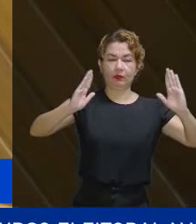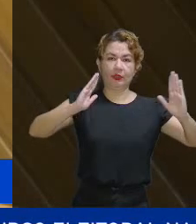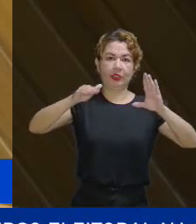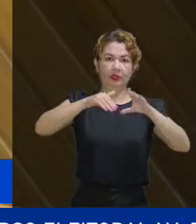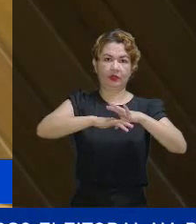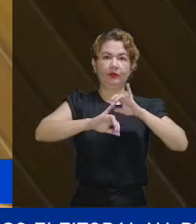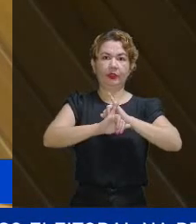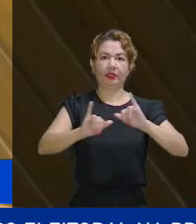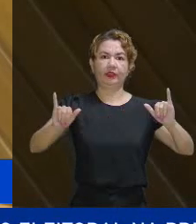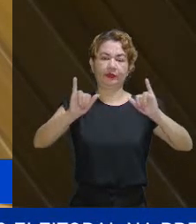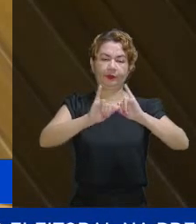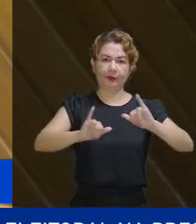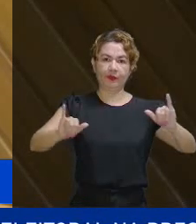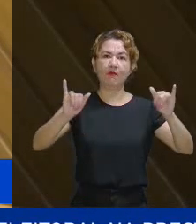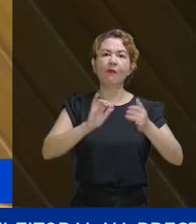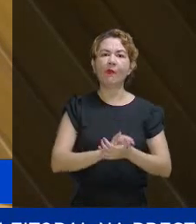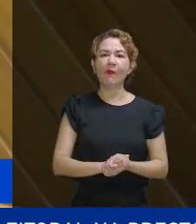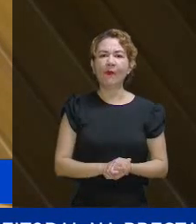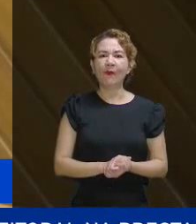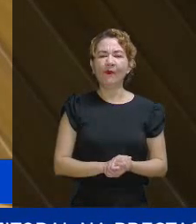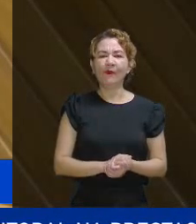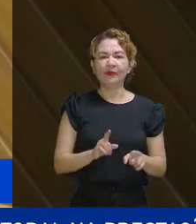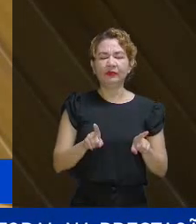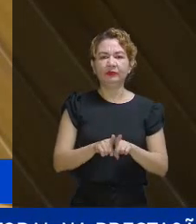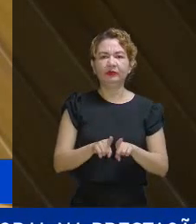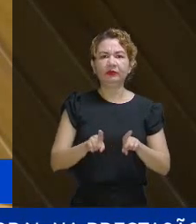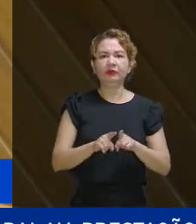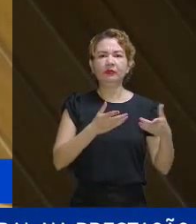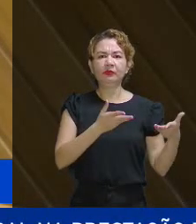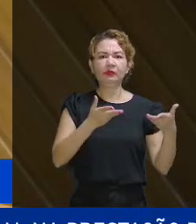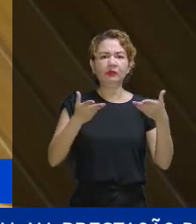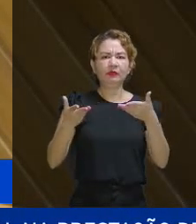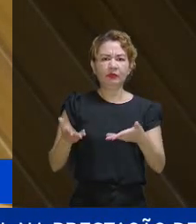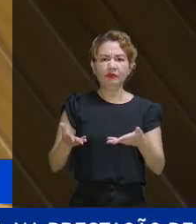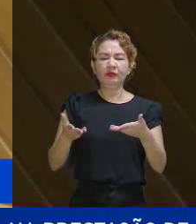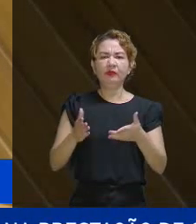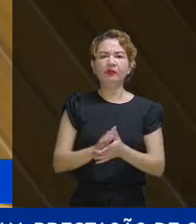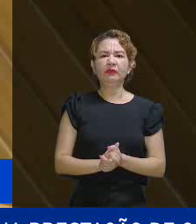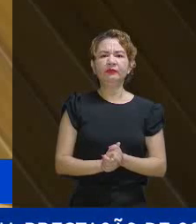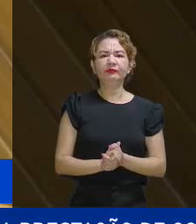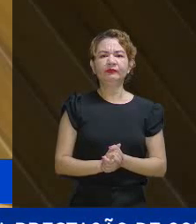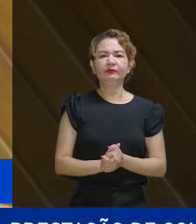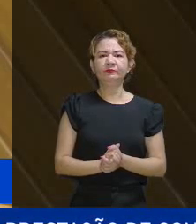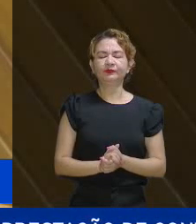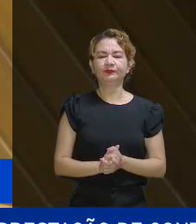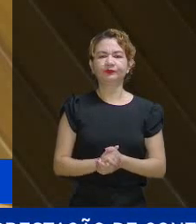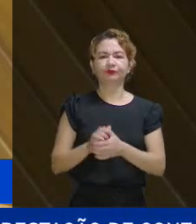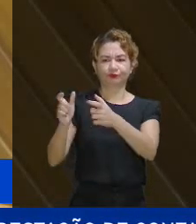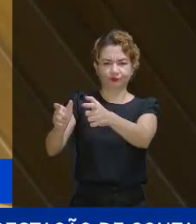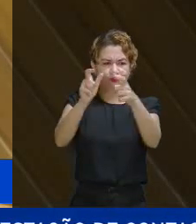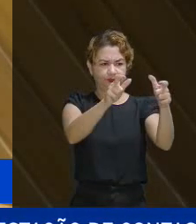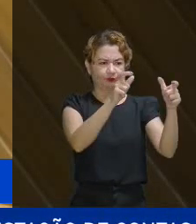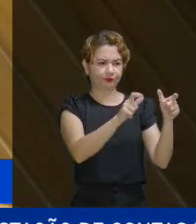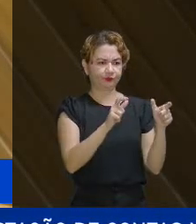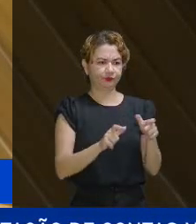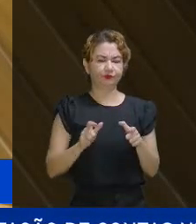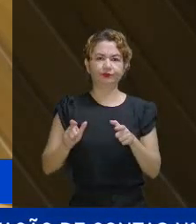campanha correspondente. Houve também a apresentação de demonstrativo das